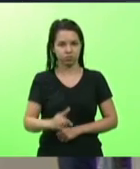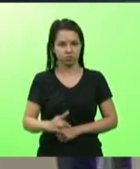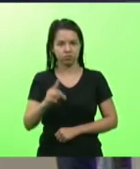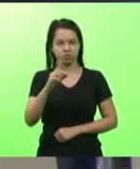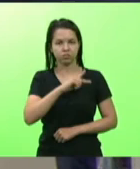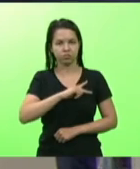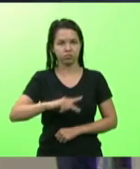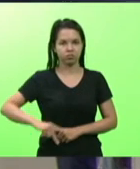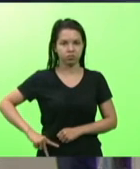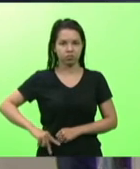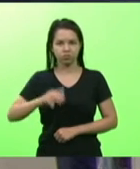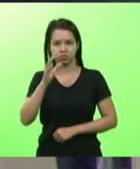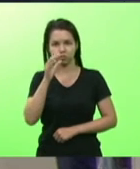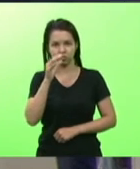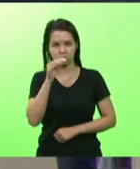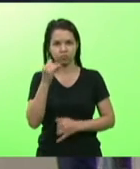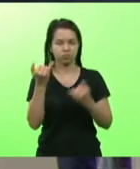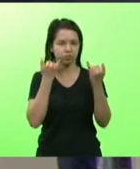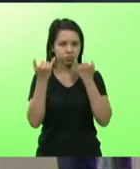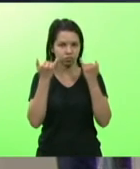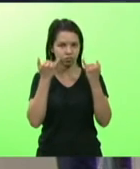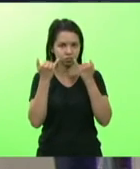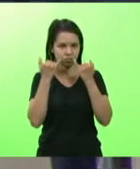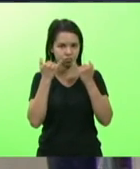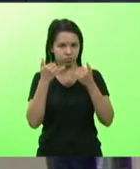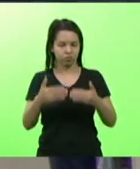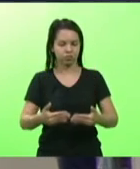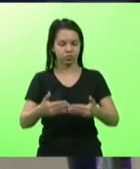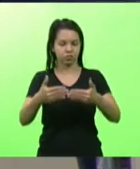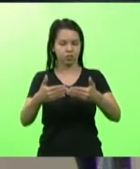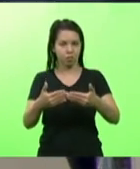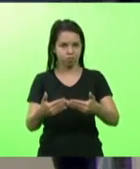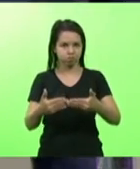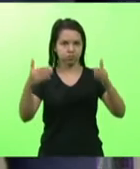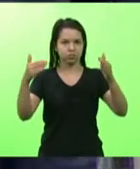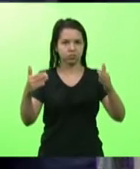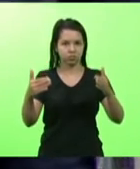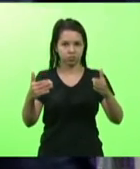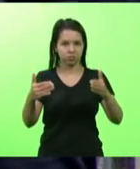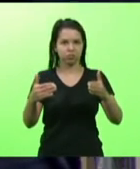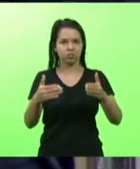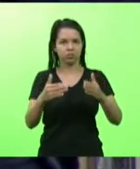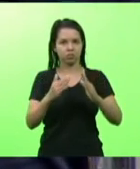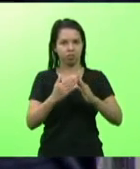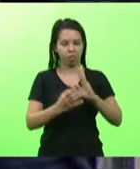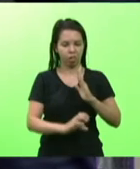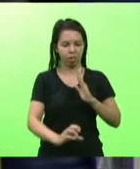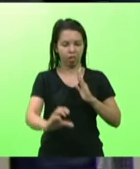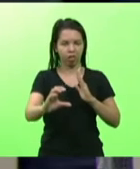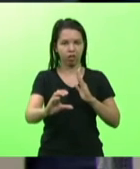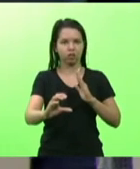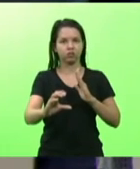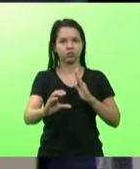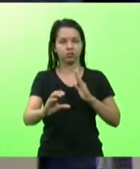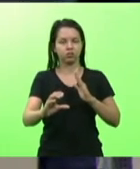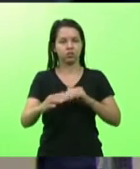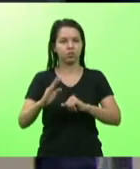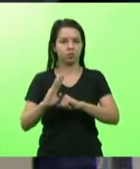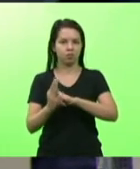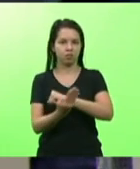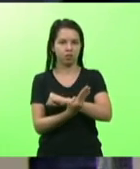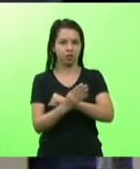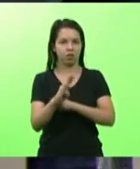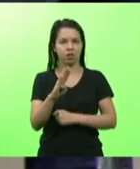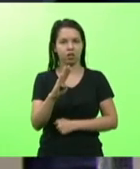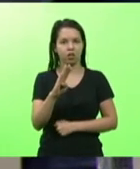presidente da casan informações acerca do rompimento da barragem de esgoto no bairro Lagoa da Conceição em discussão nova